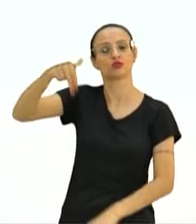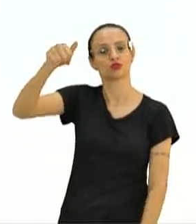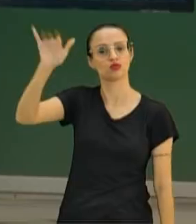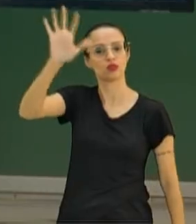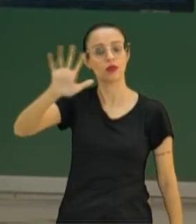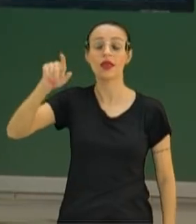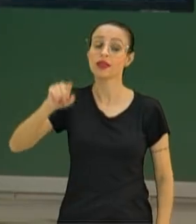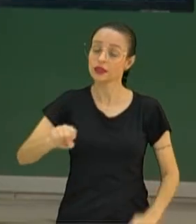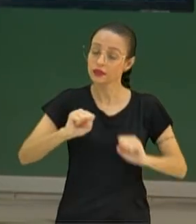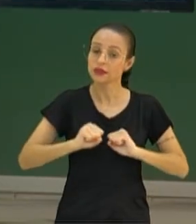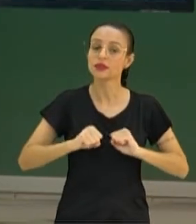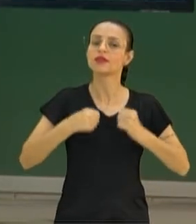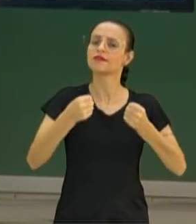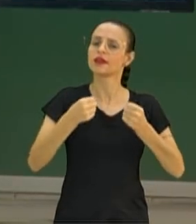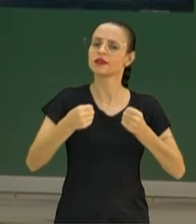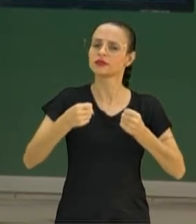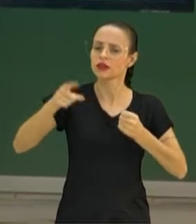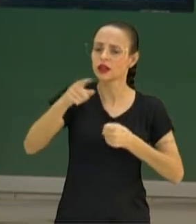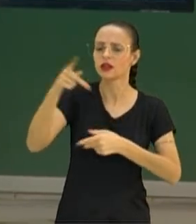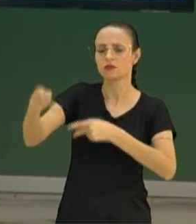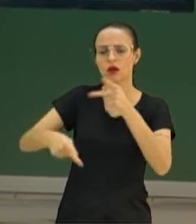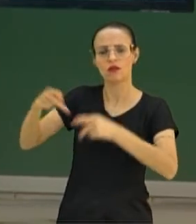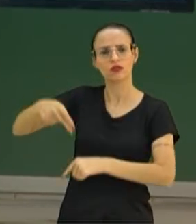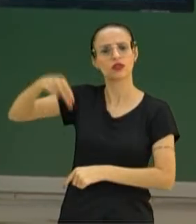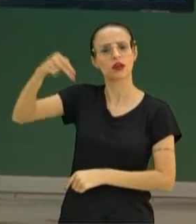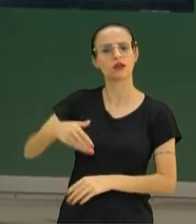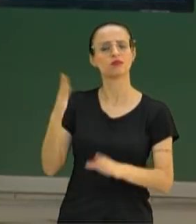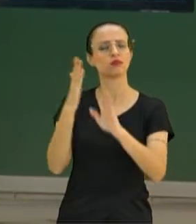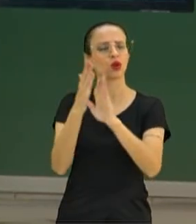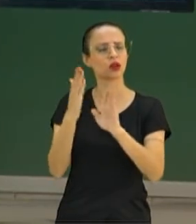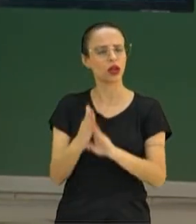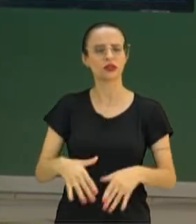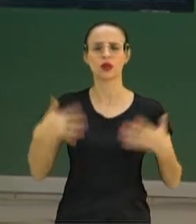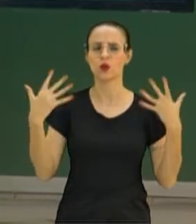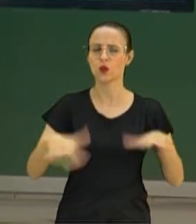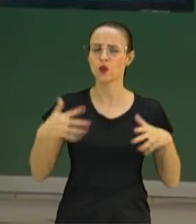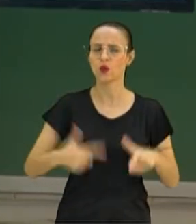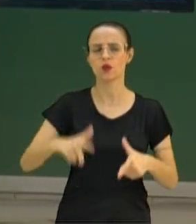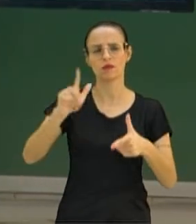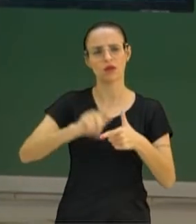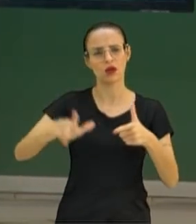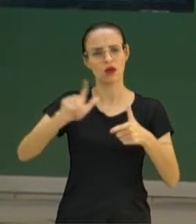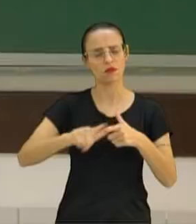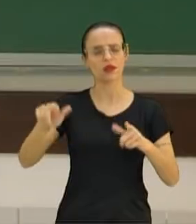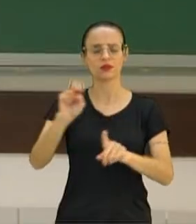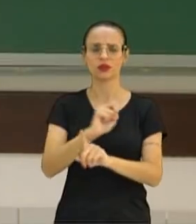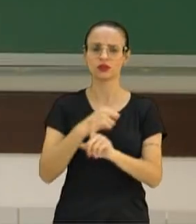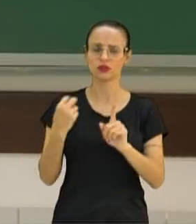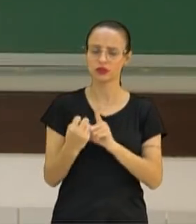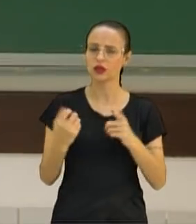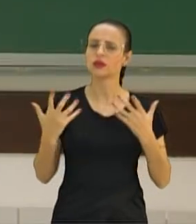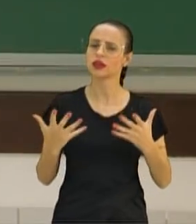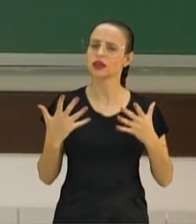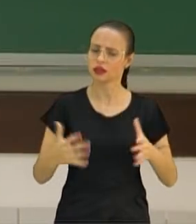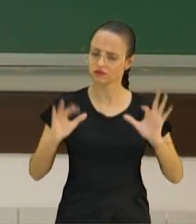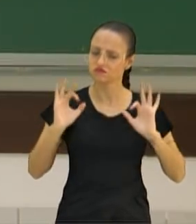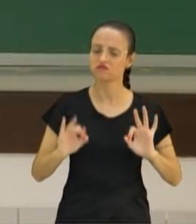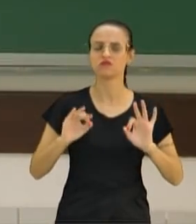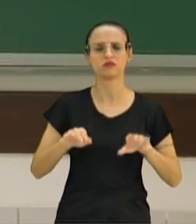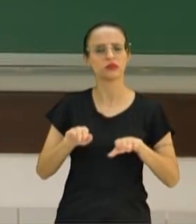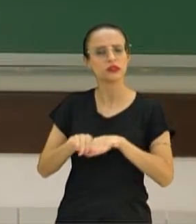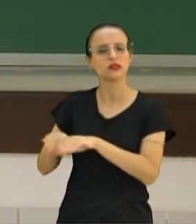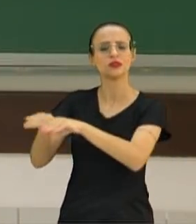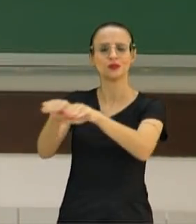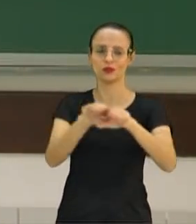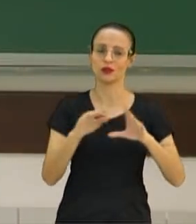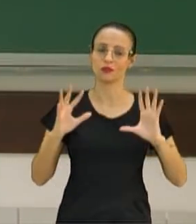de defesa dos sertanejos diante dos graves problemas sociais e a ineficácia do Estado em manter a ordem e a lei igual para